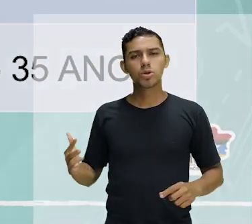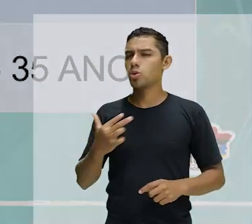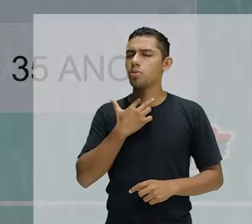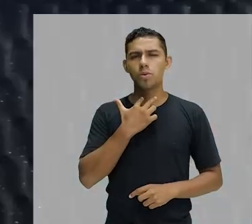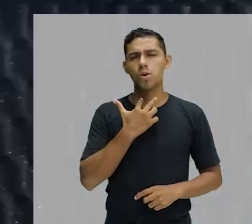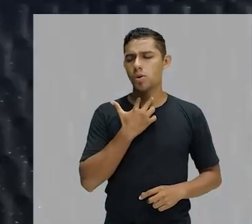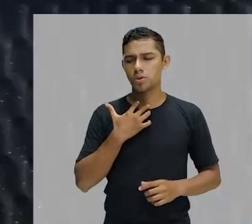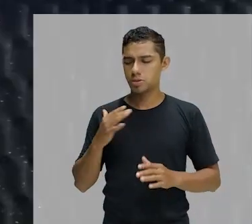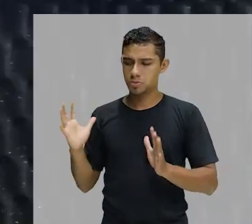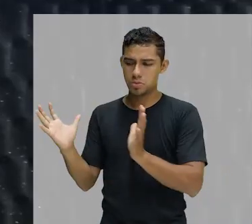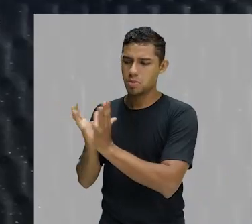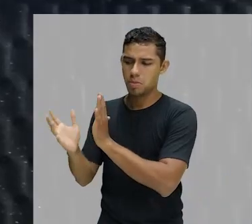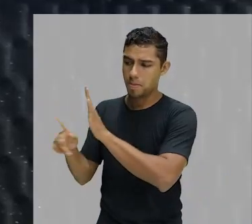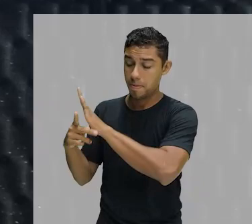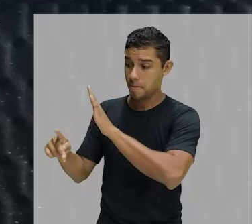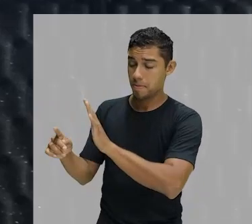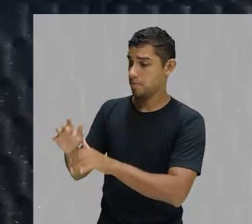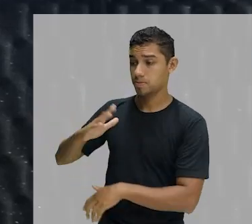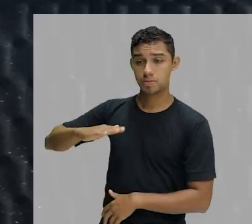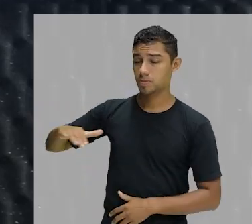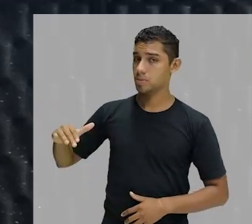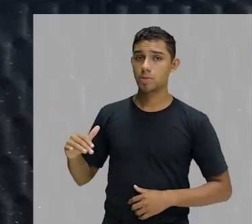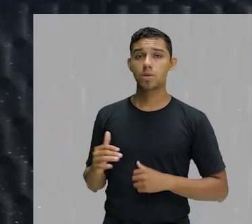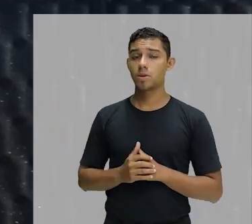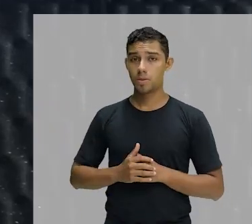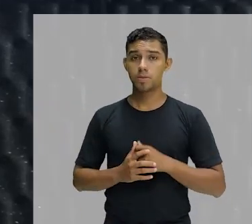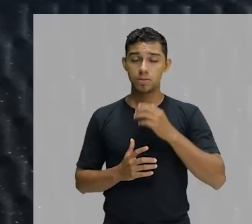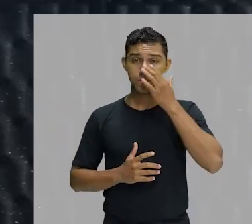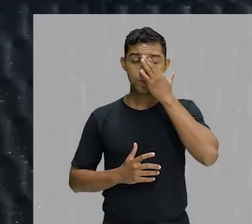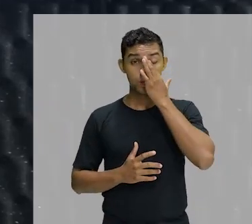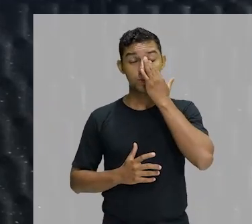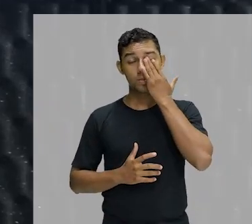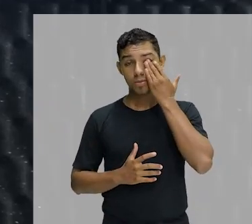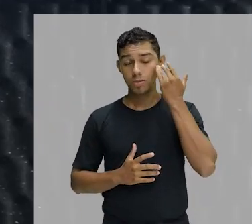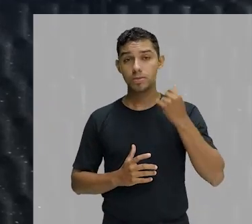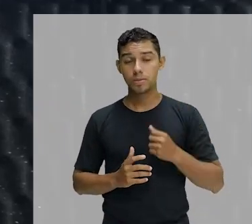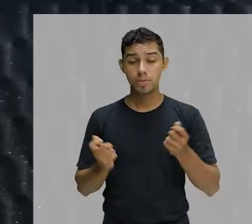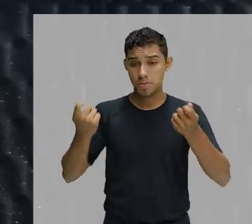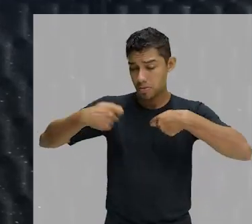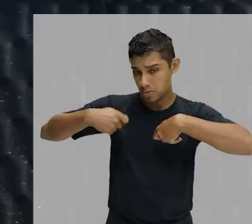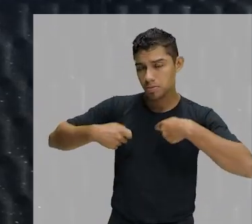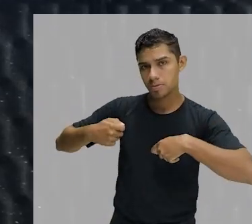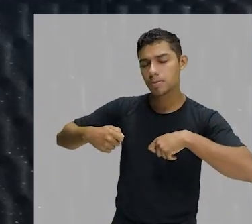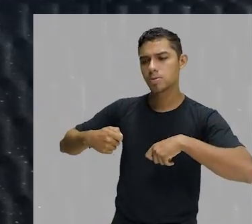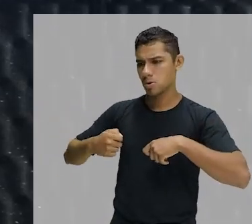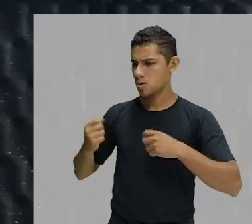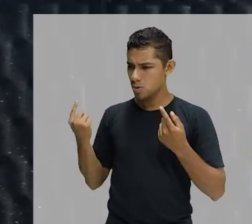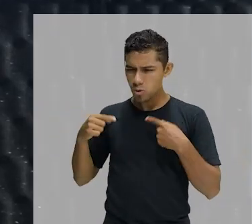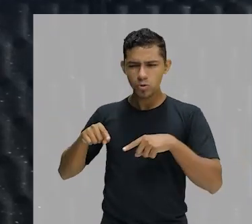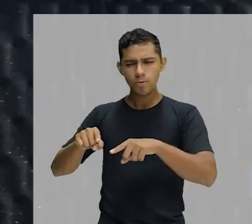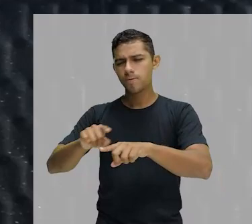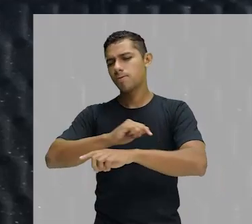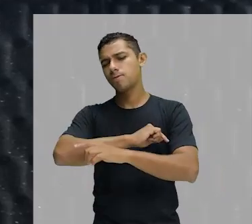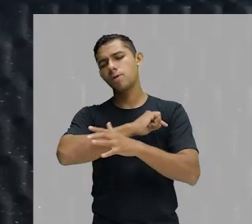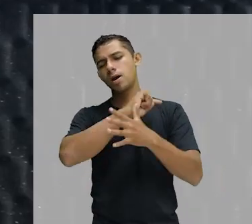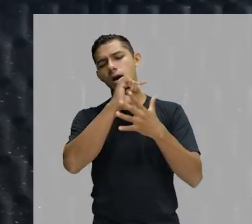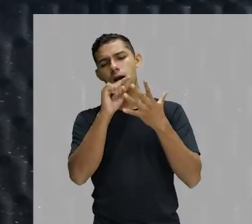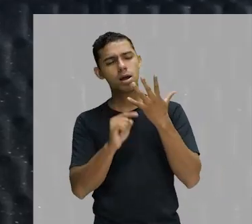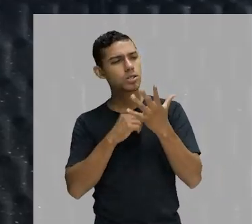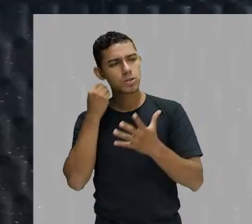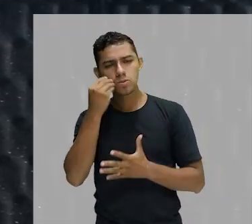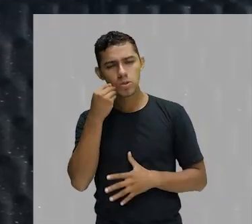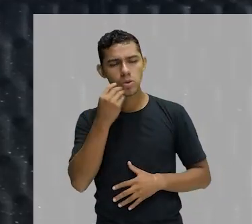a criança, tá certo? A criança ela tem que ter um repertório motor vasto, ela deve